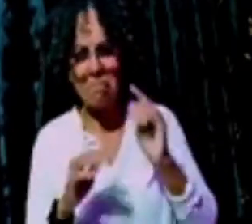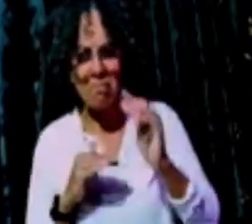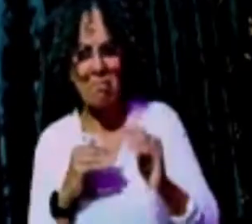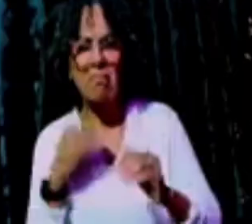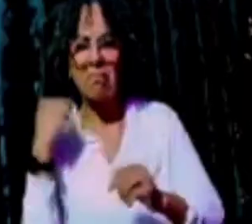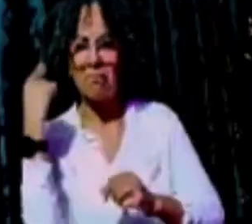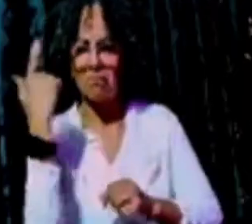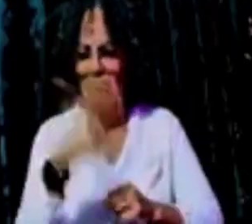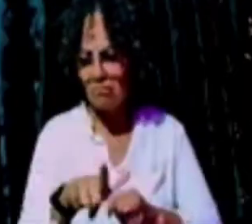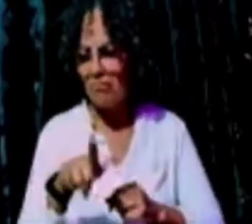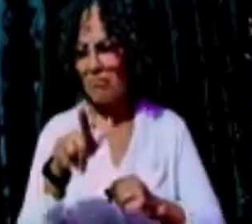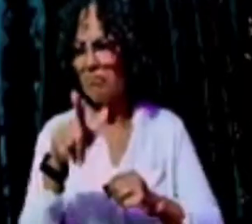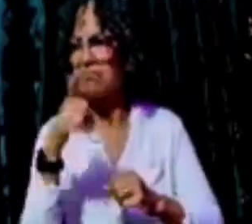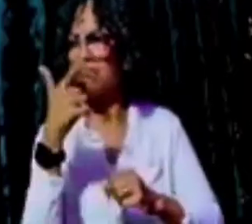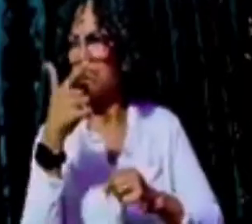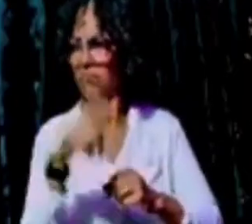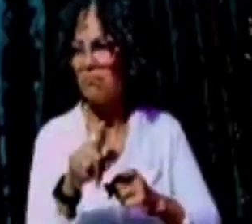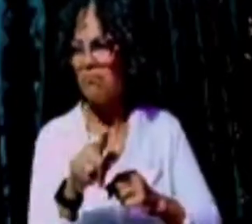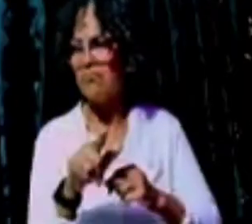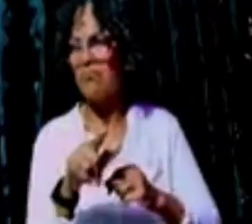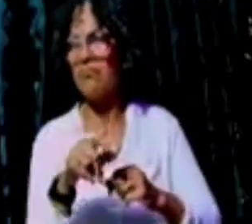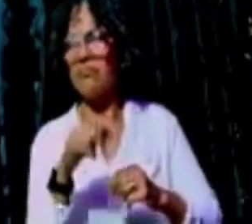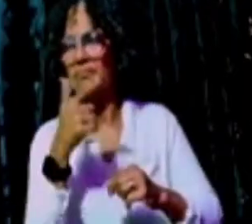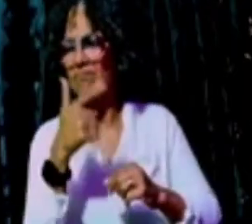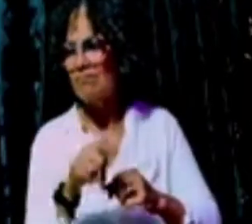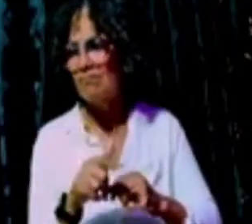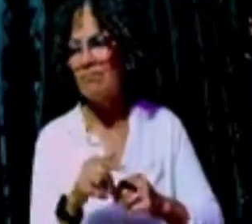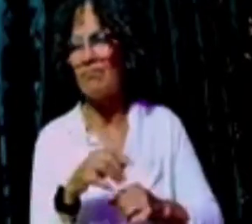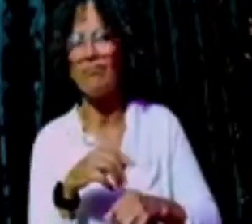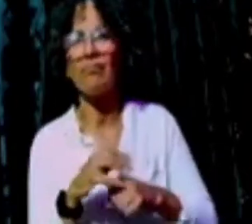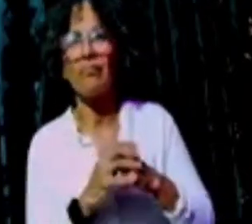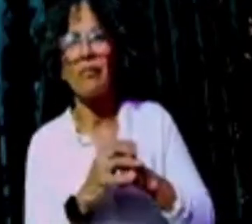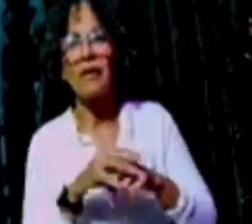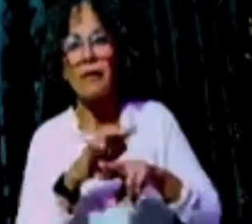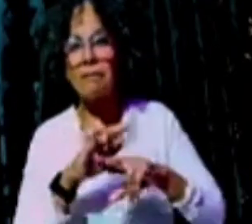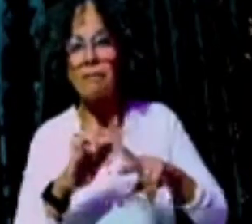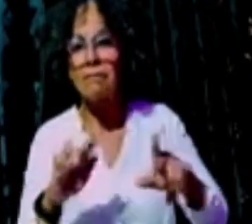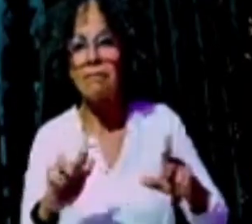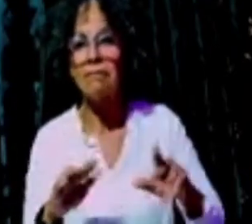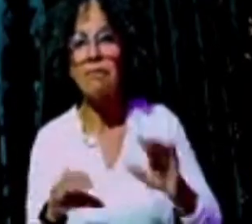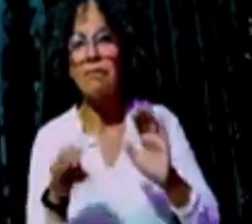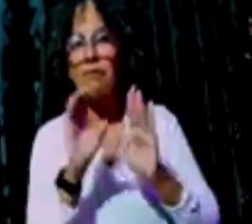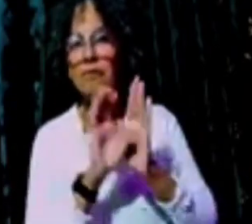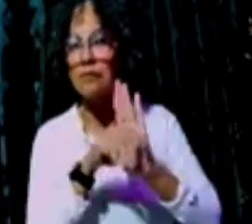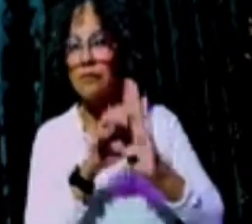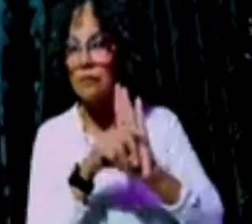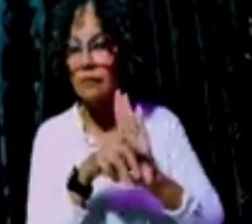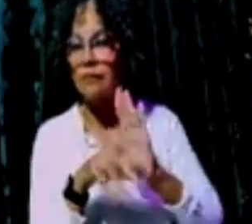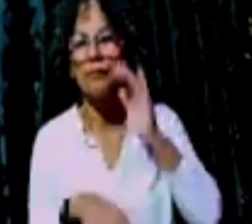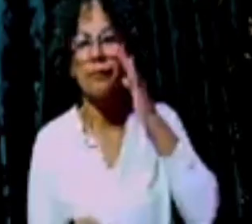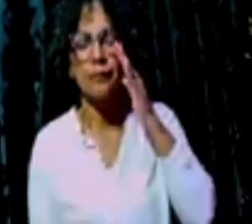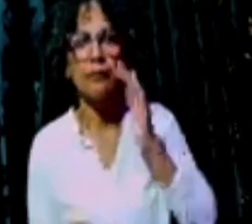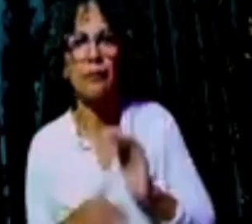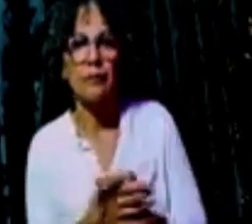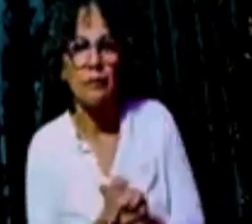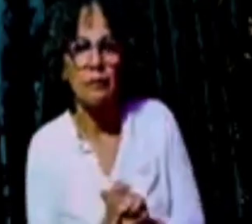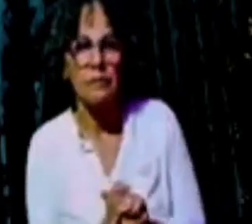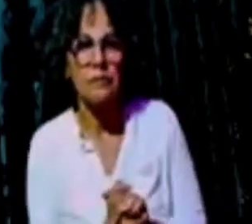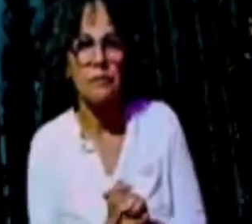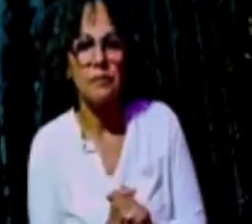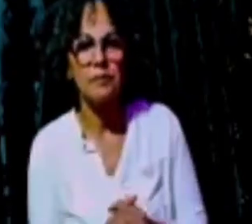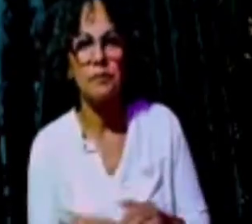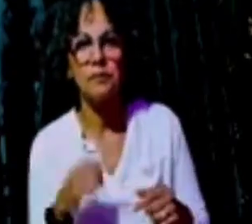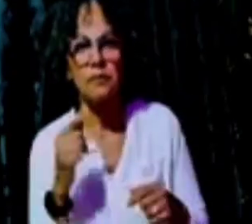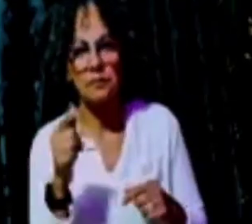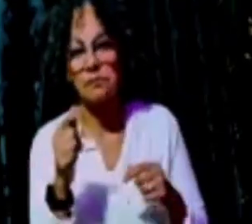uma vez. Porque tem vocabulário, tem estrutura gramatical, né? E aí você